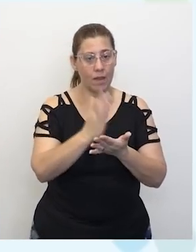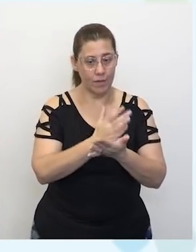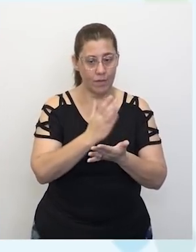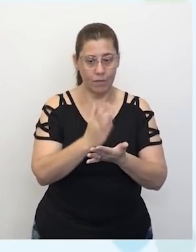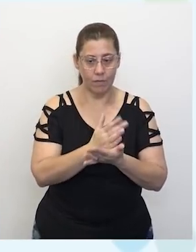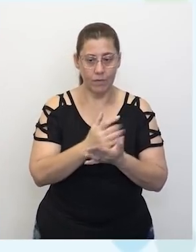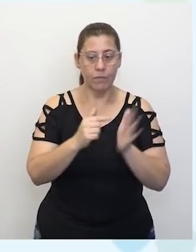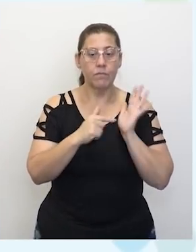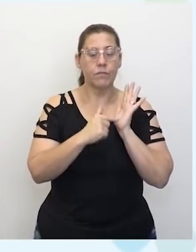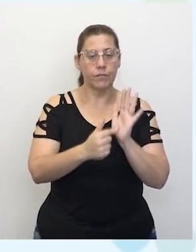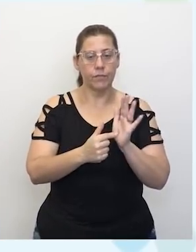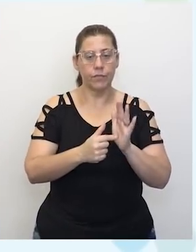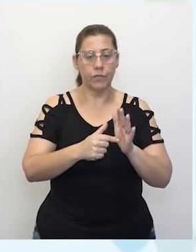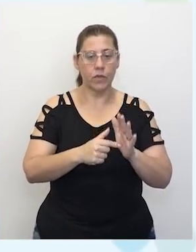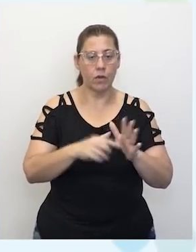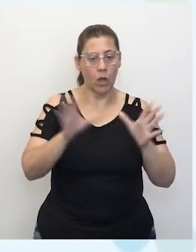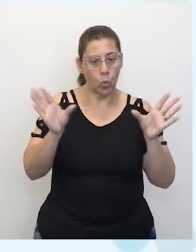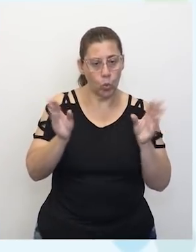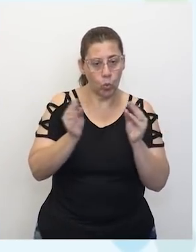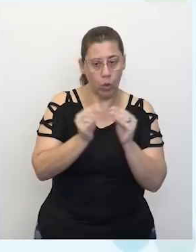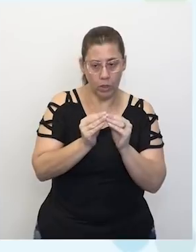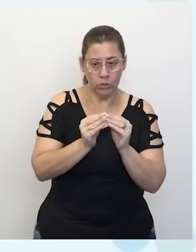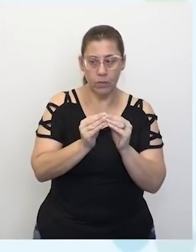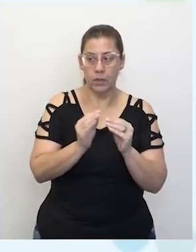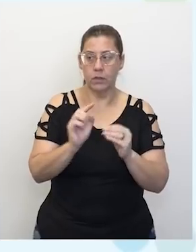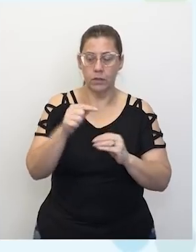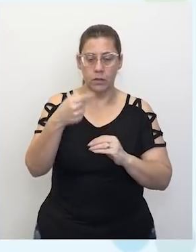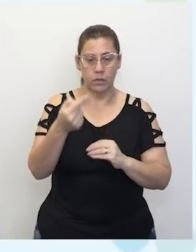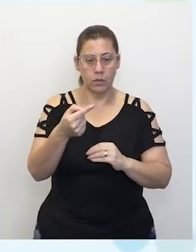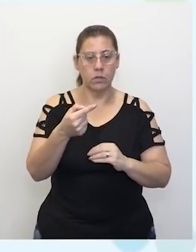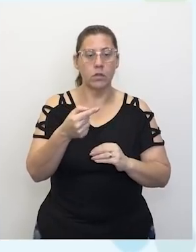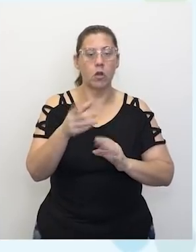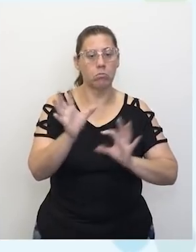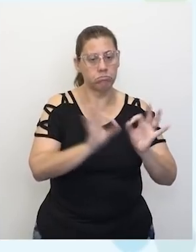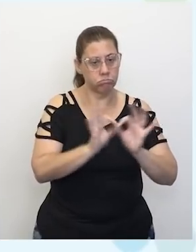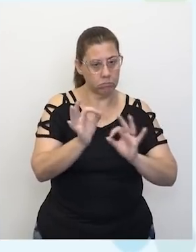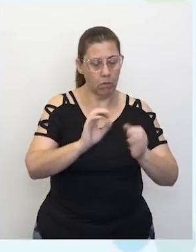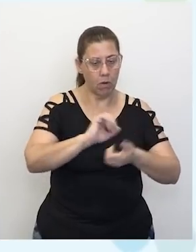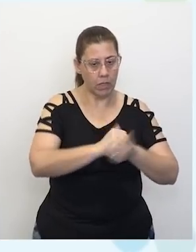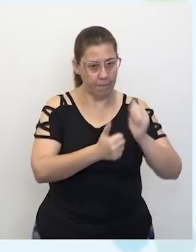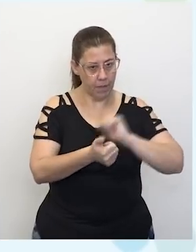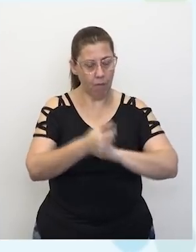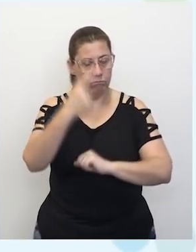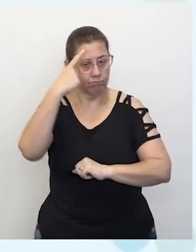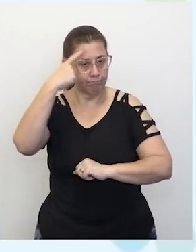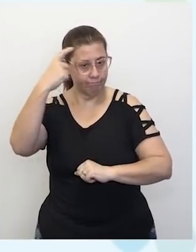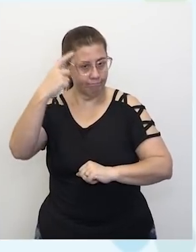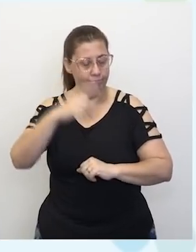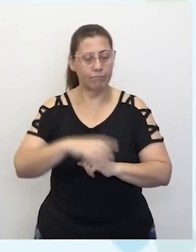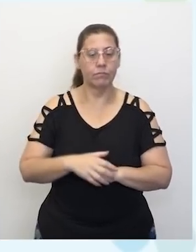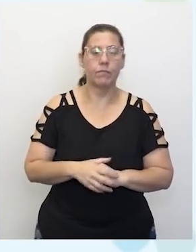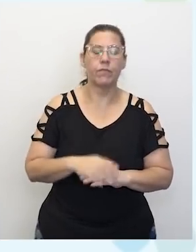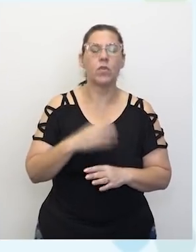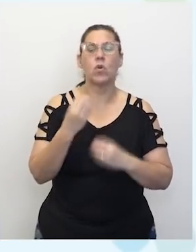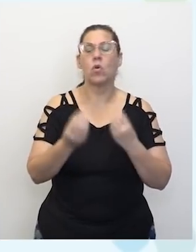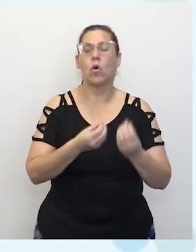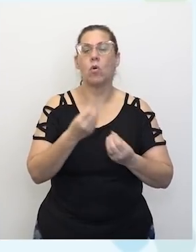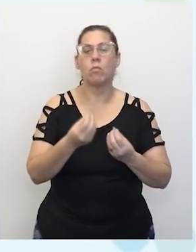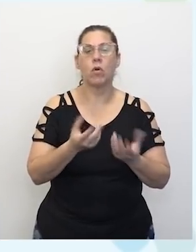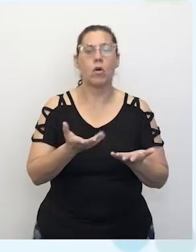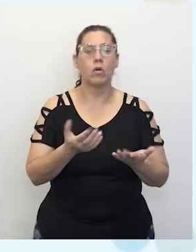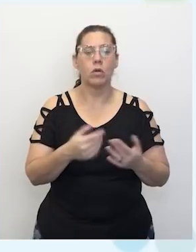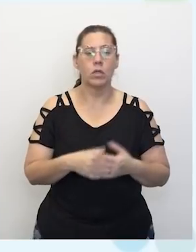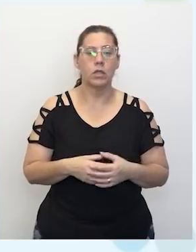gente vai reduzir e depois a gente vai restaurar essa ideia aí, tá bom? Bom, como eu não posso